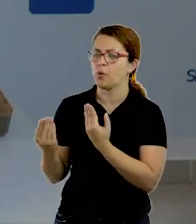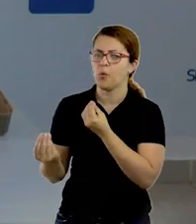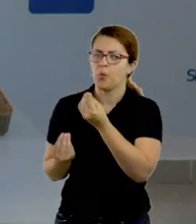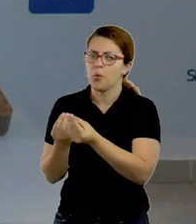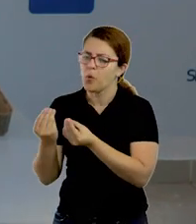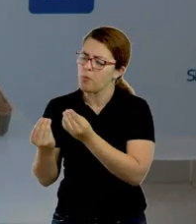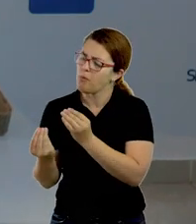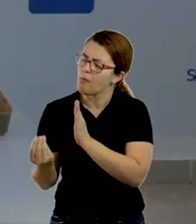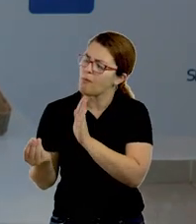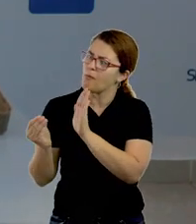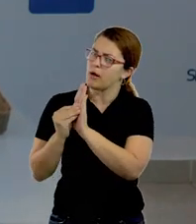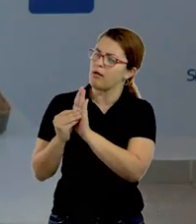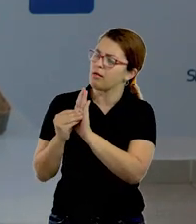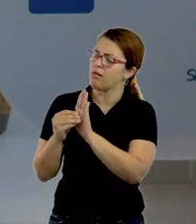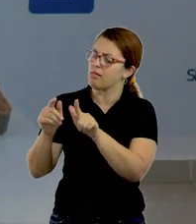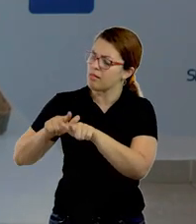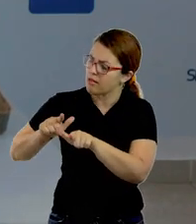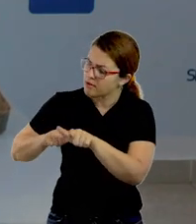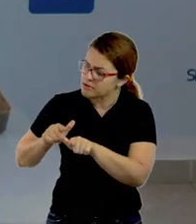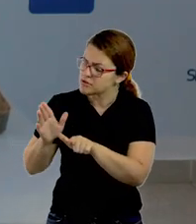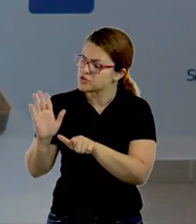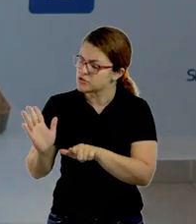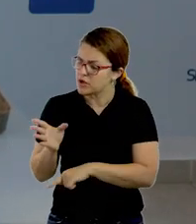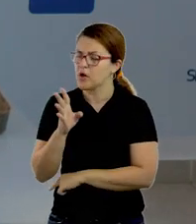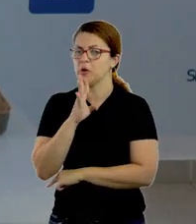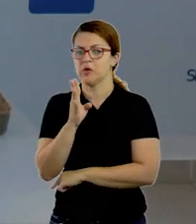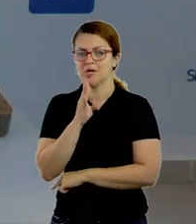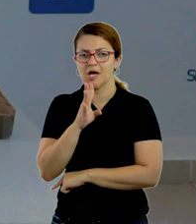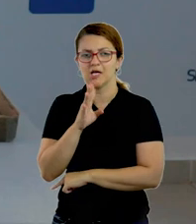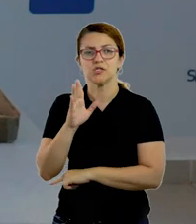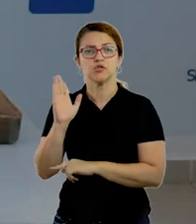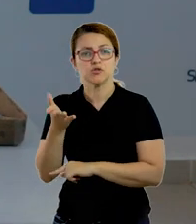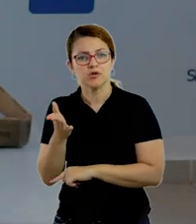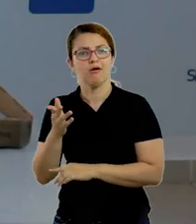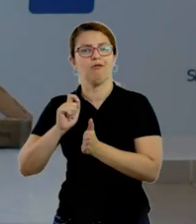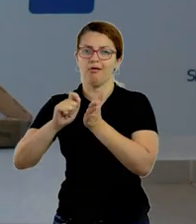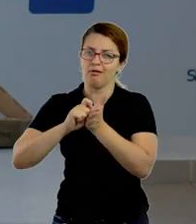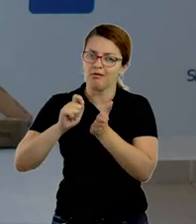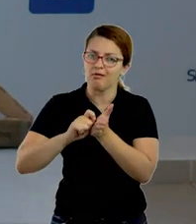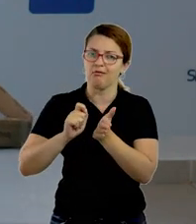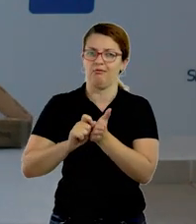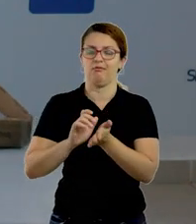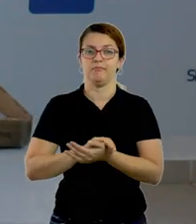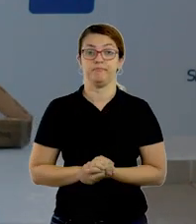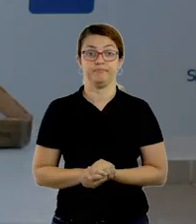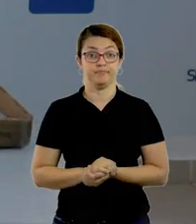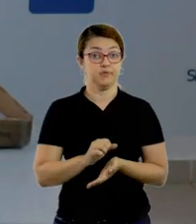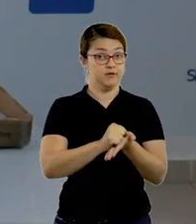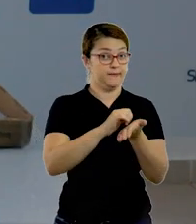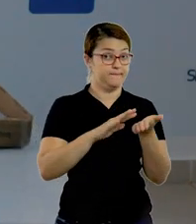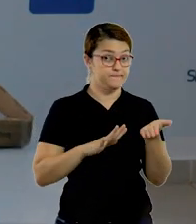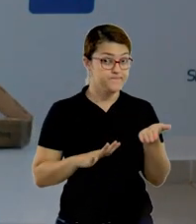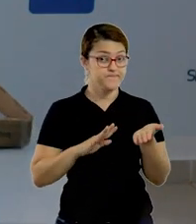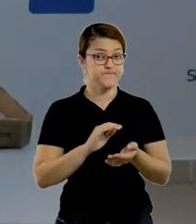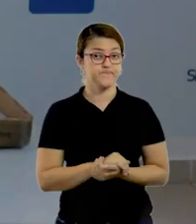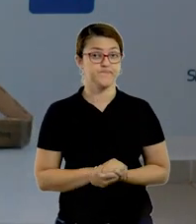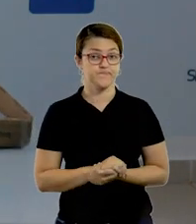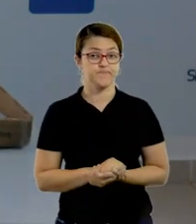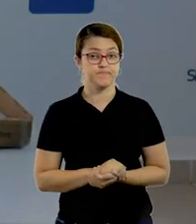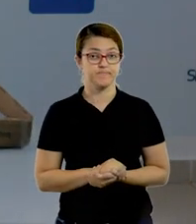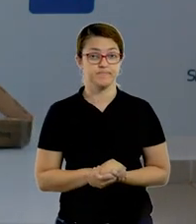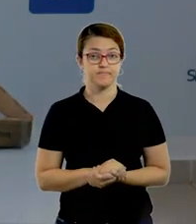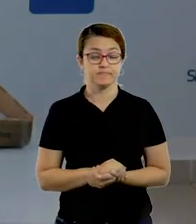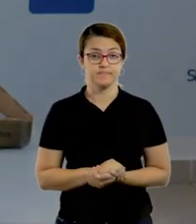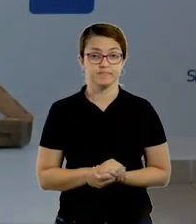som das letras, se ela conhece, onde ela já utilizou. Aí, vamos para uma atividade. Você pode